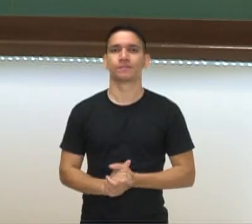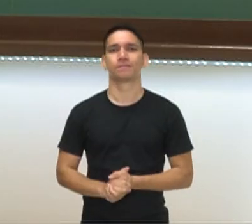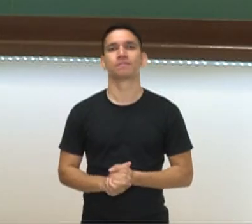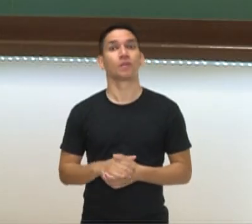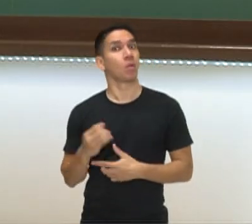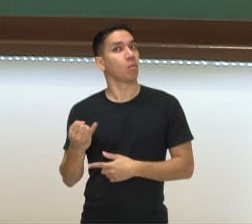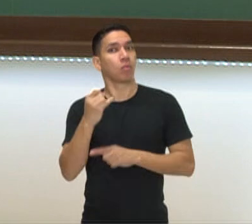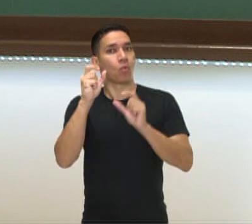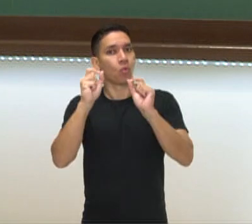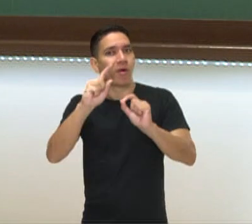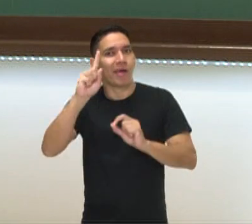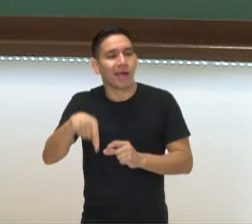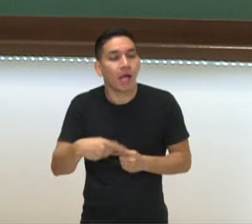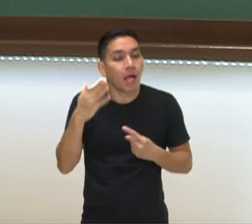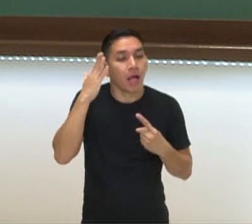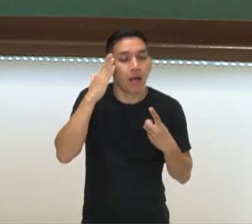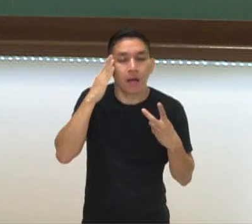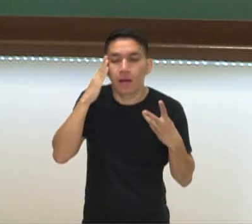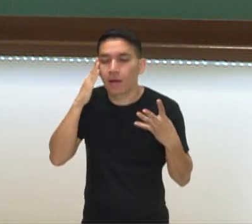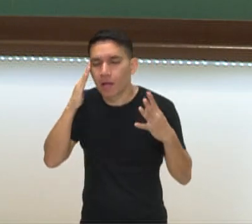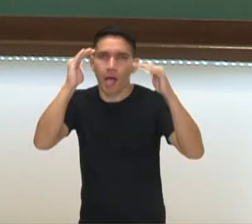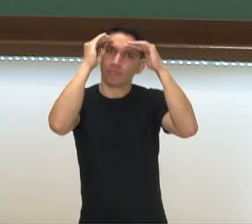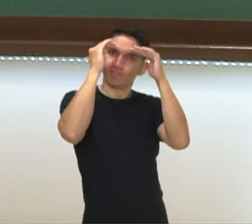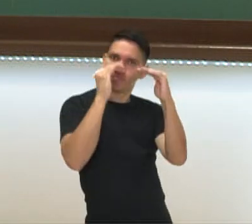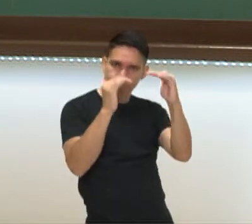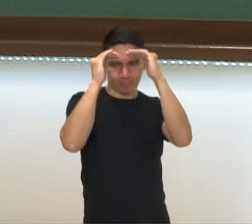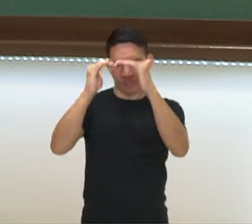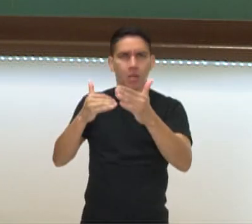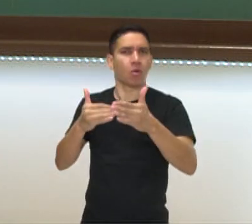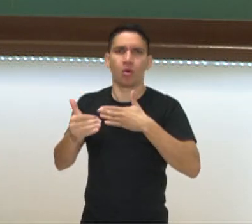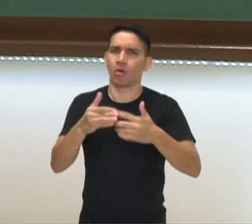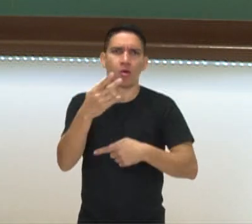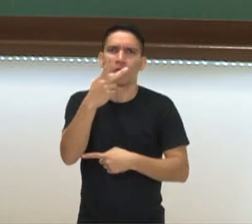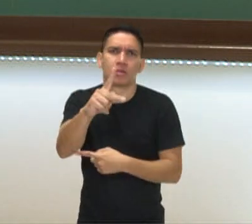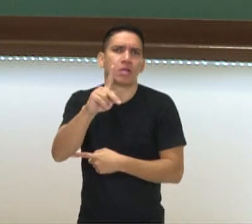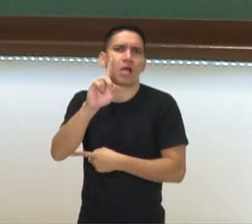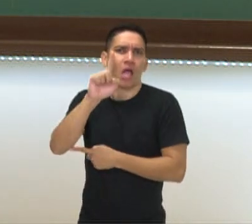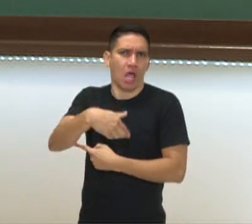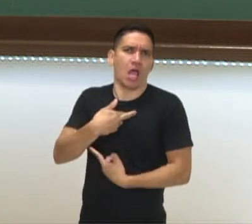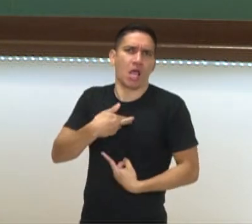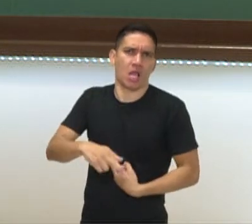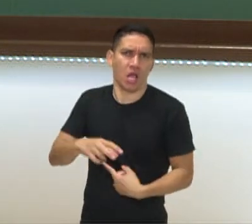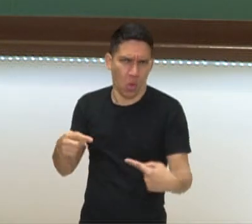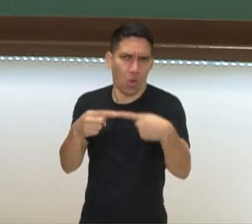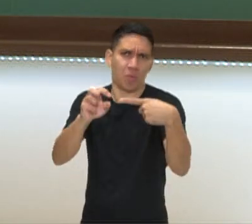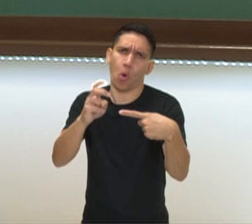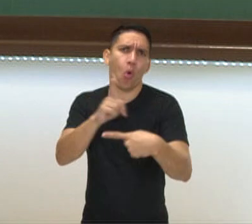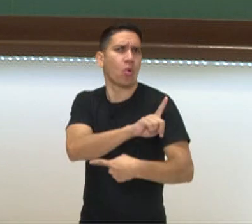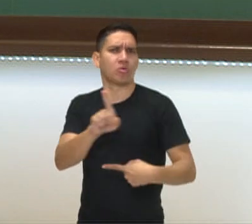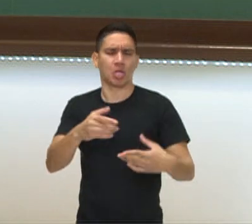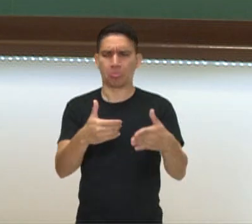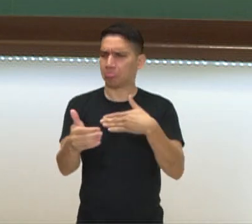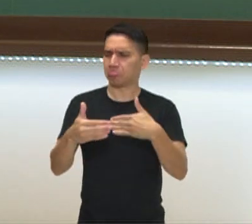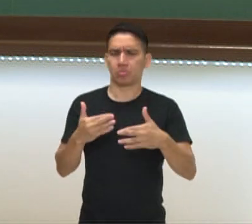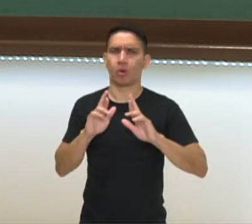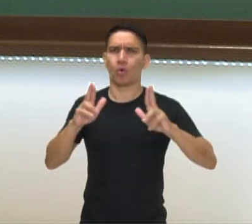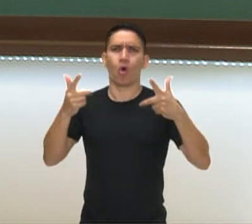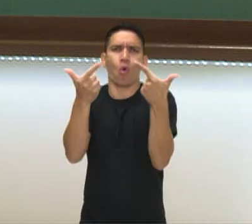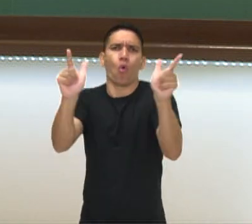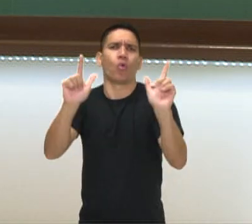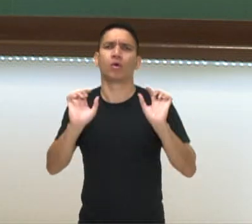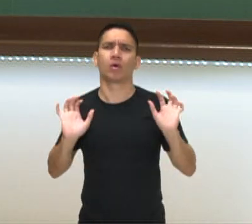O importante é conhecer para respeitar, independente de você ser dessa religião ou não, ou daquela outra